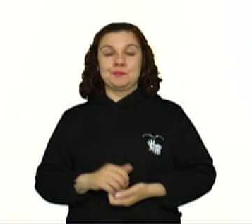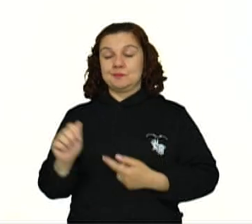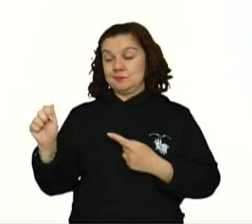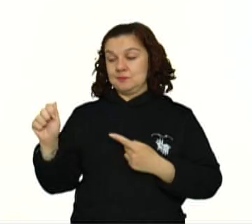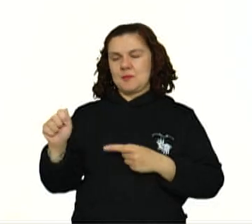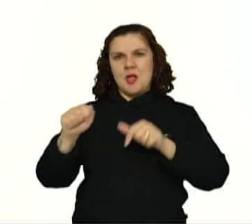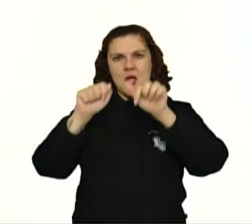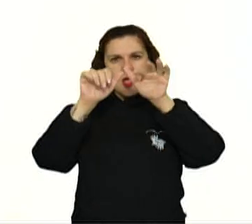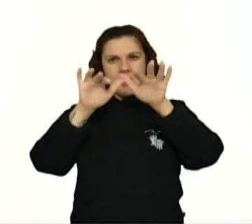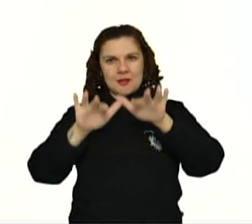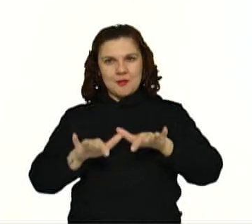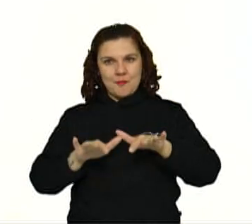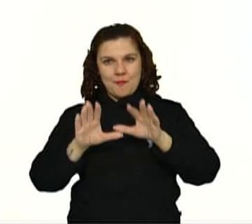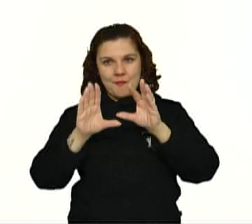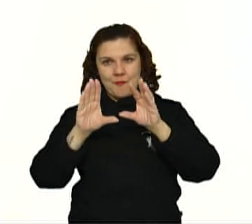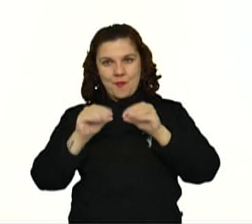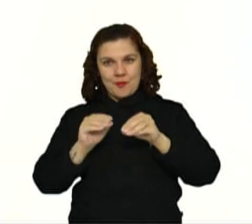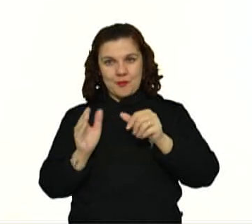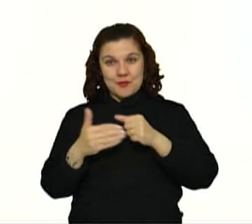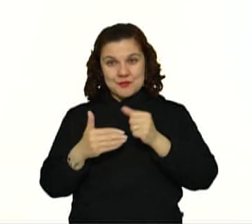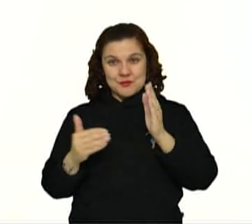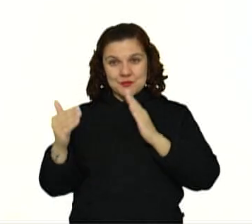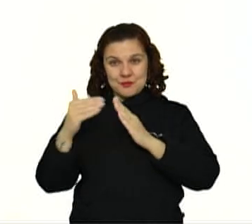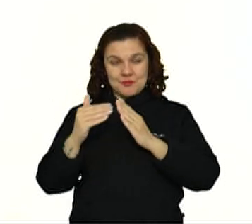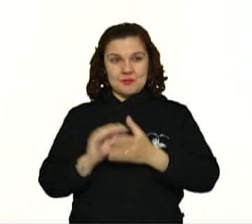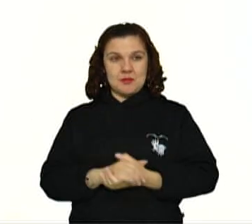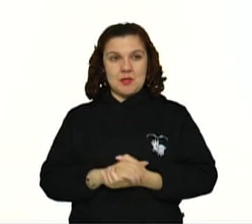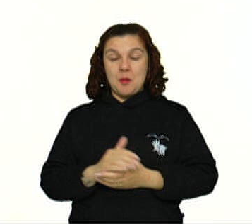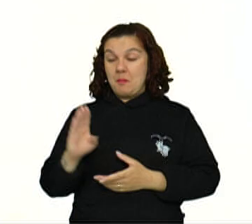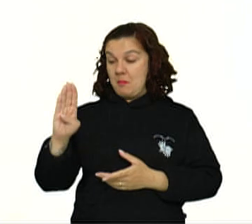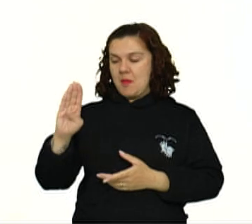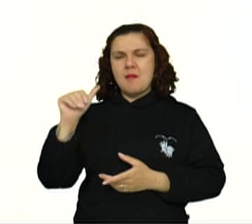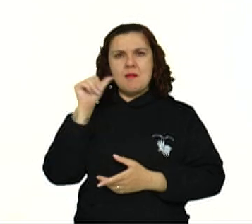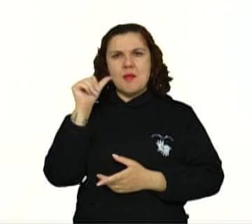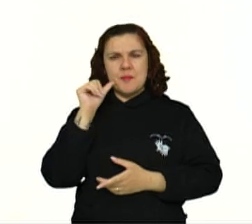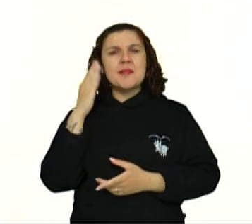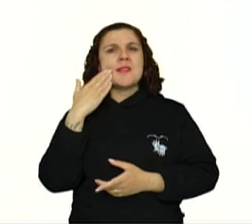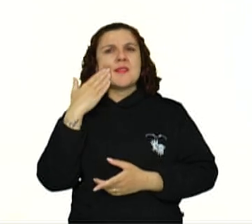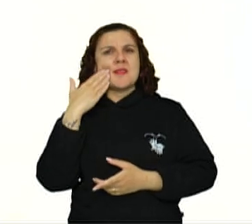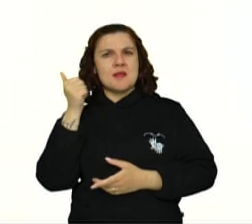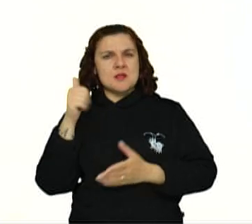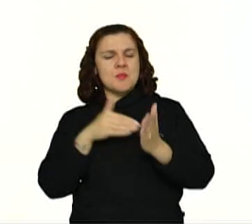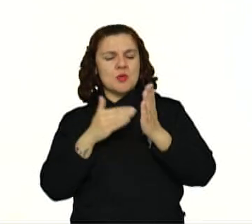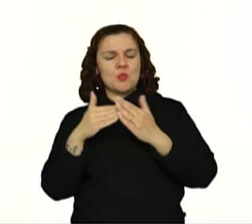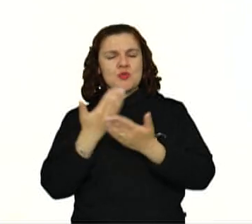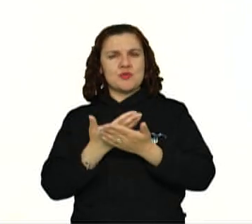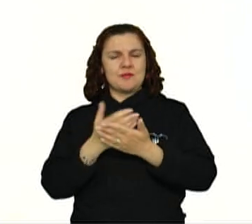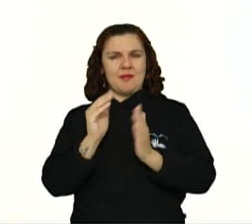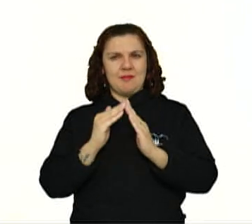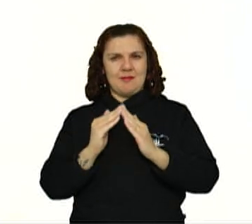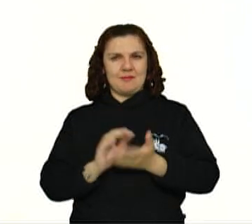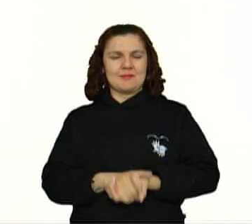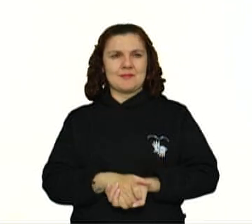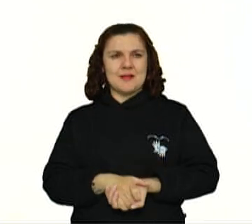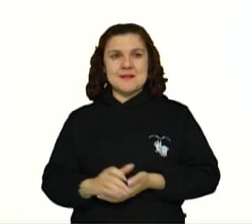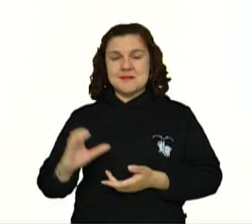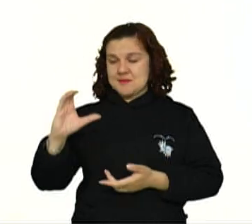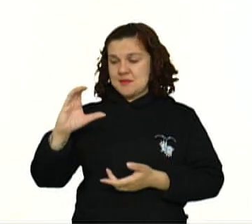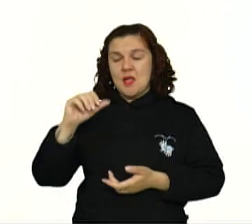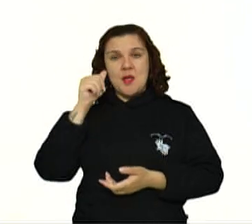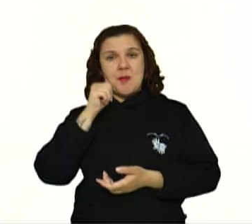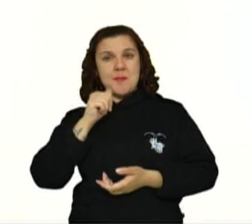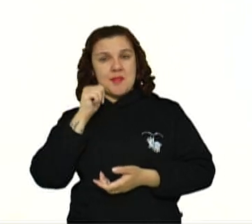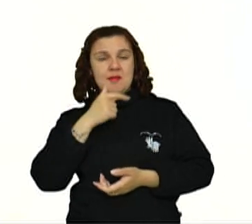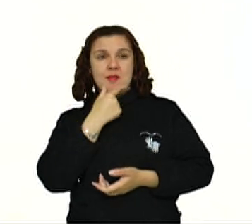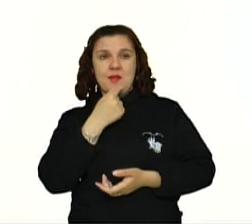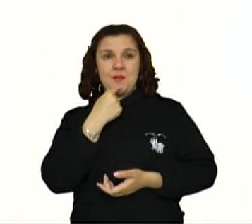A. Nevou a noite toda. B. Carla sabia as lições de casa. C. Maria e